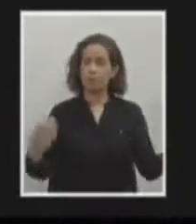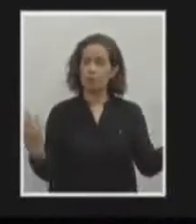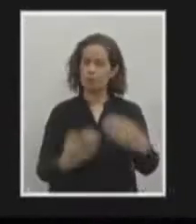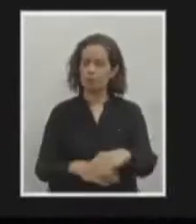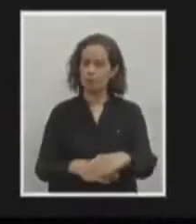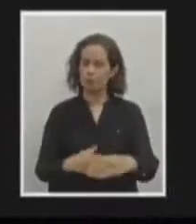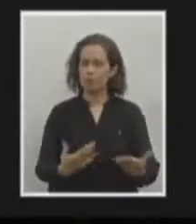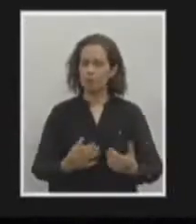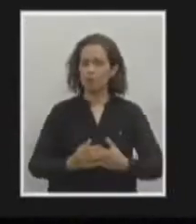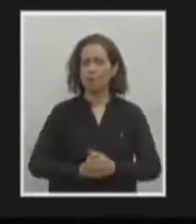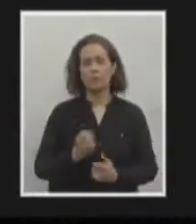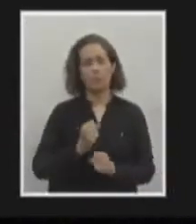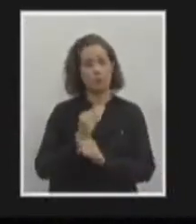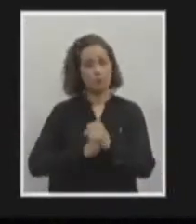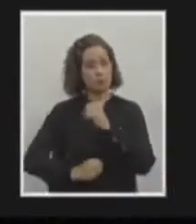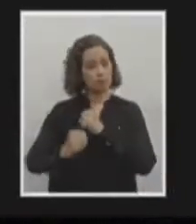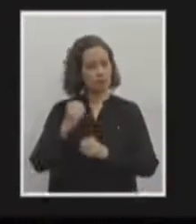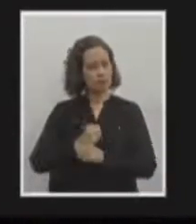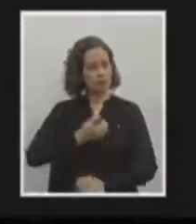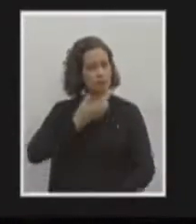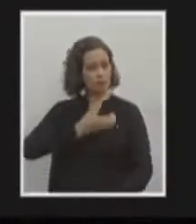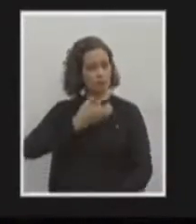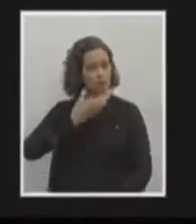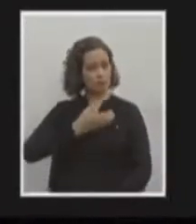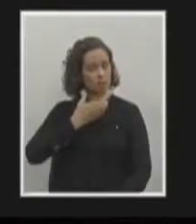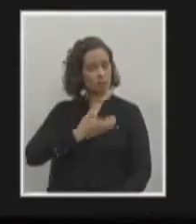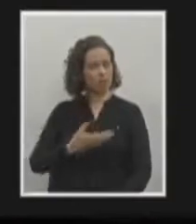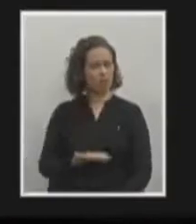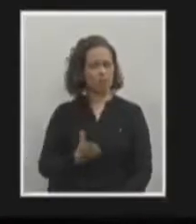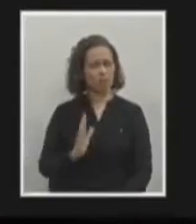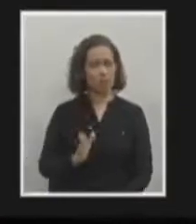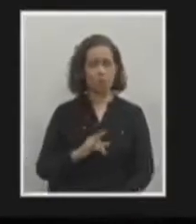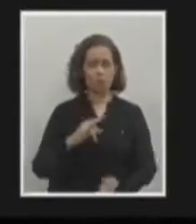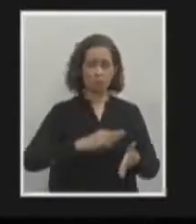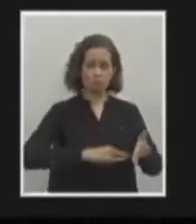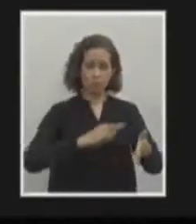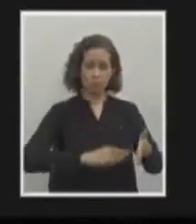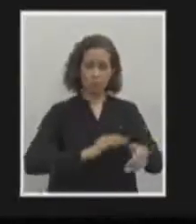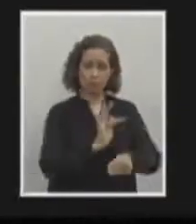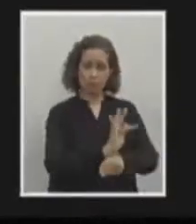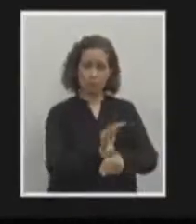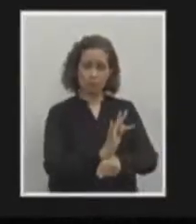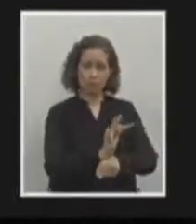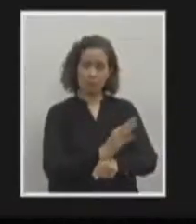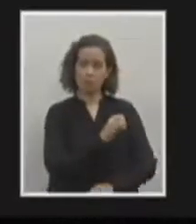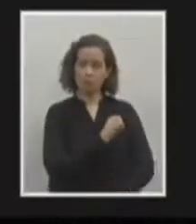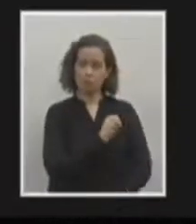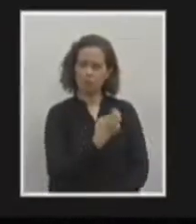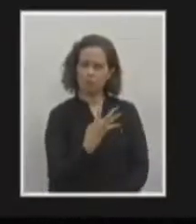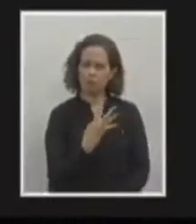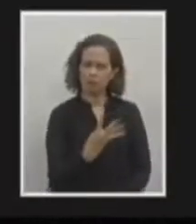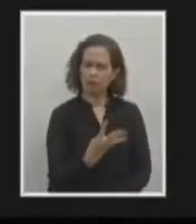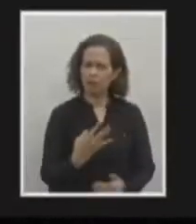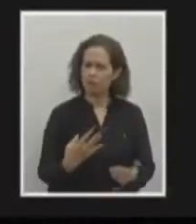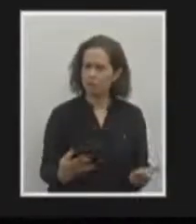passado, ao final do ano, em dezembro, quando veio a nota técnica 4, né, sem a escuta, ela